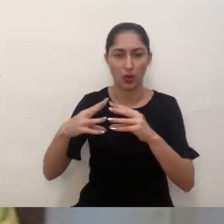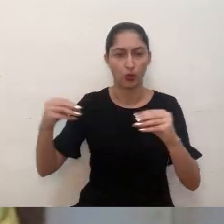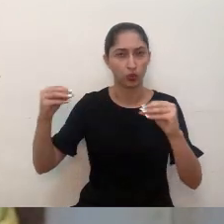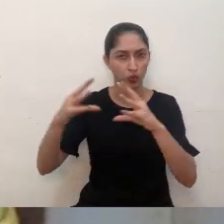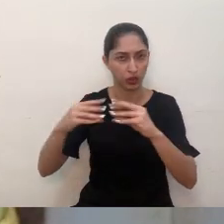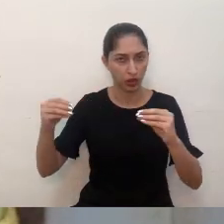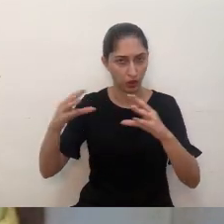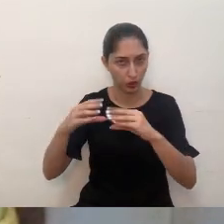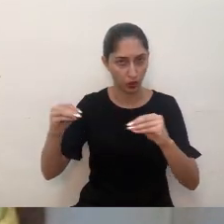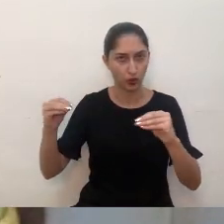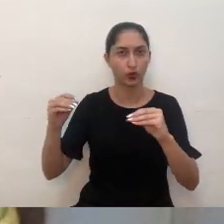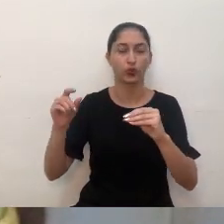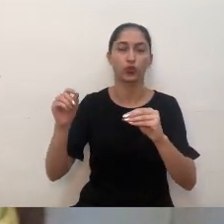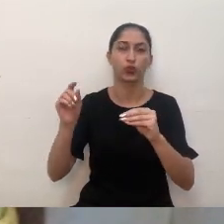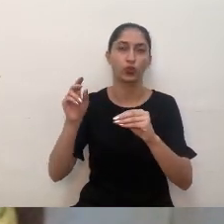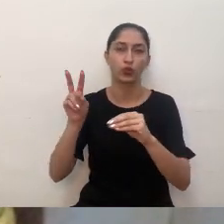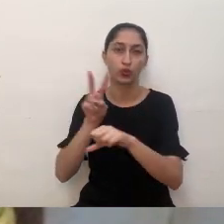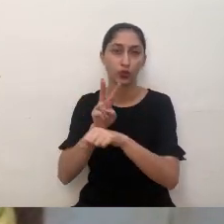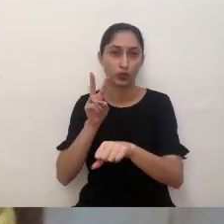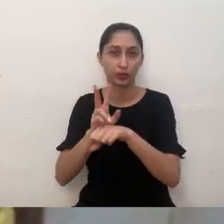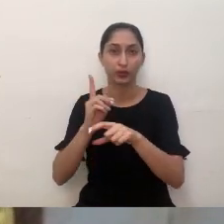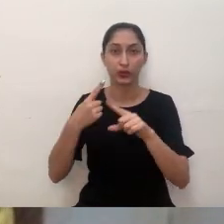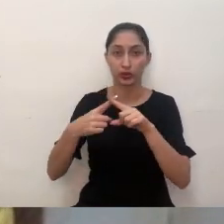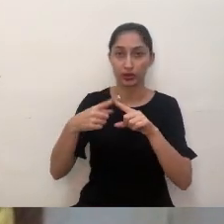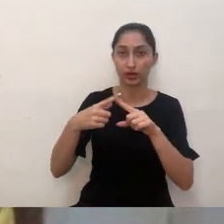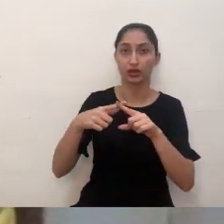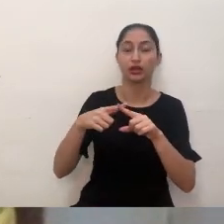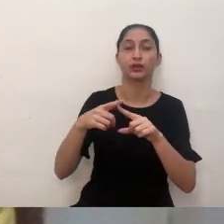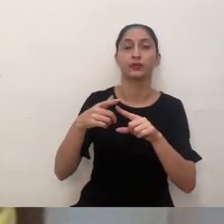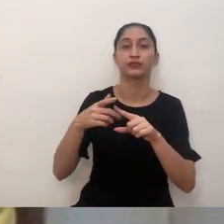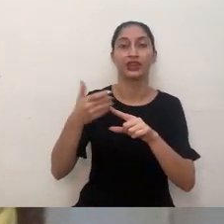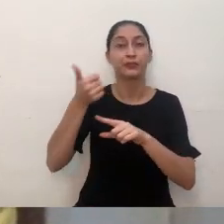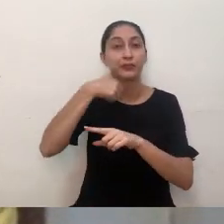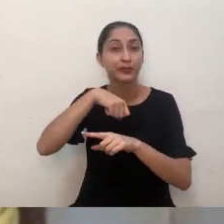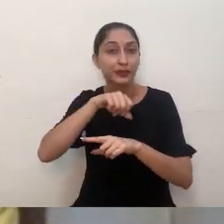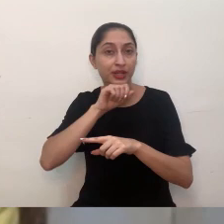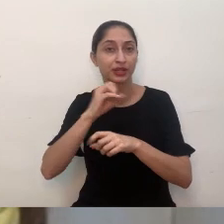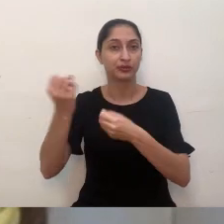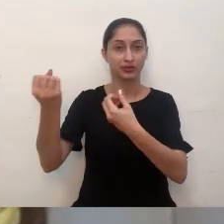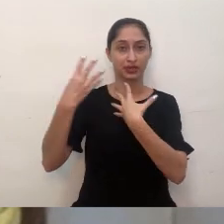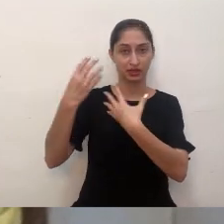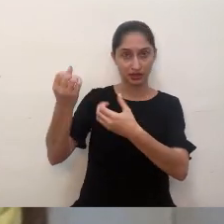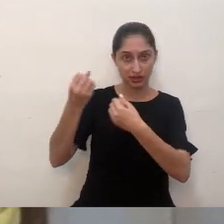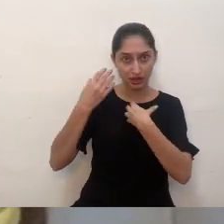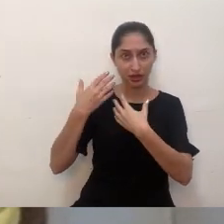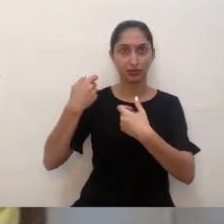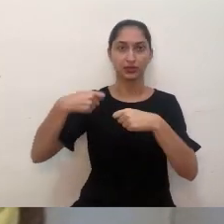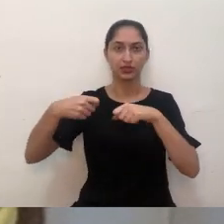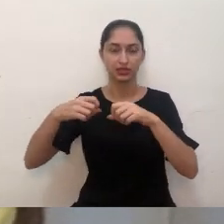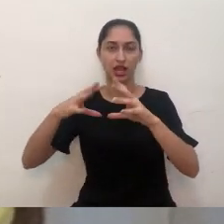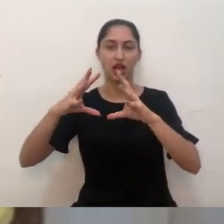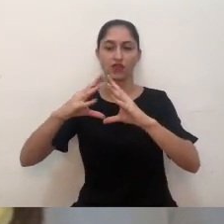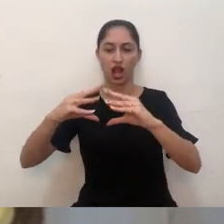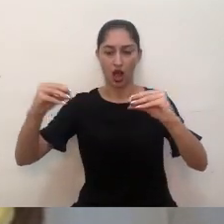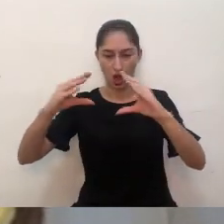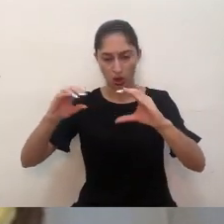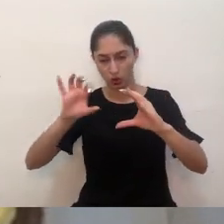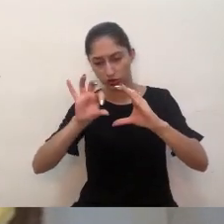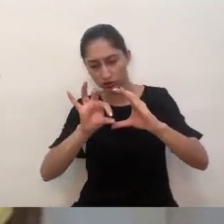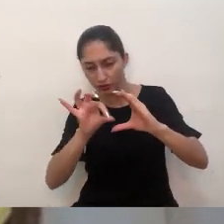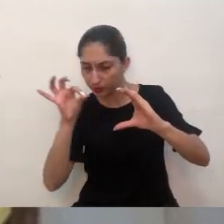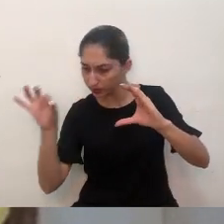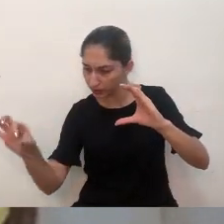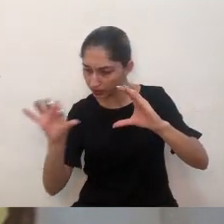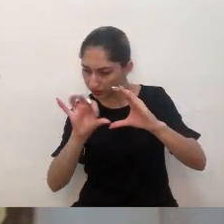civil da gente de primeiro, né? Era escoroçar, as mães ensinou, escoroçar algodão, bater, fiar, aí teceu